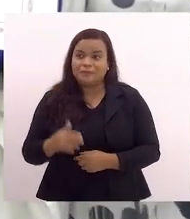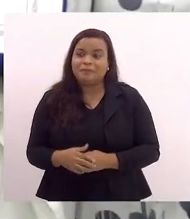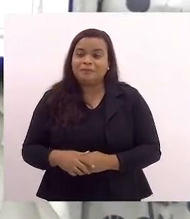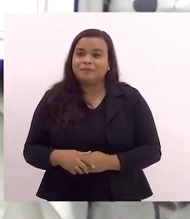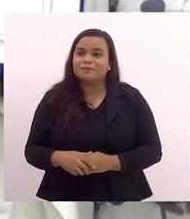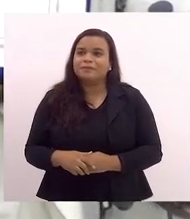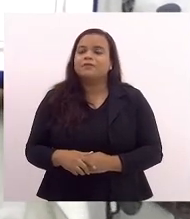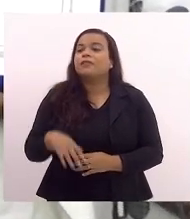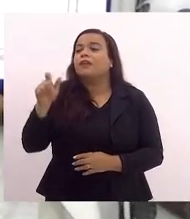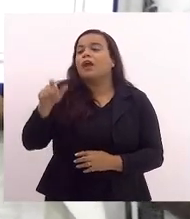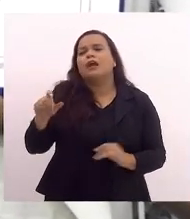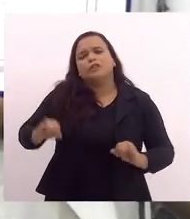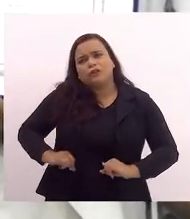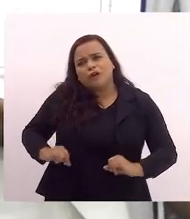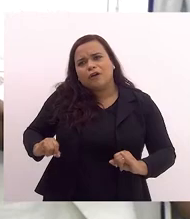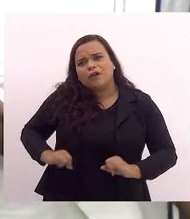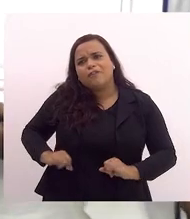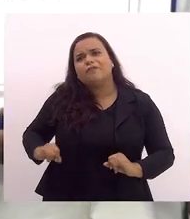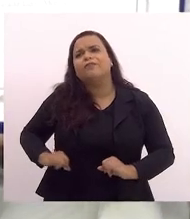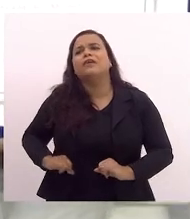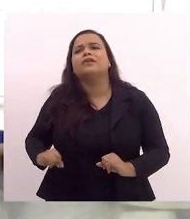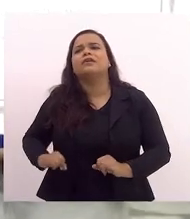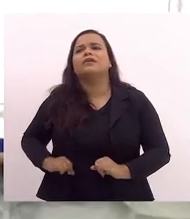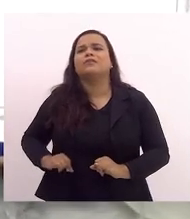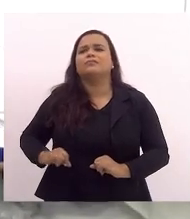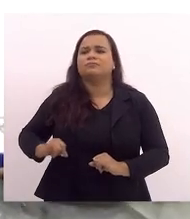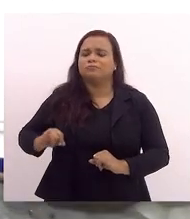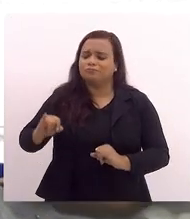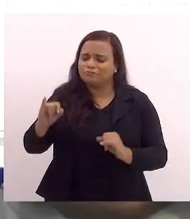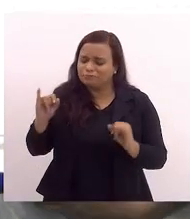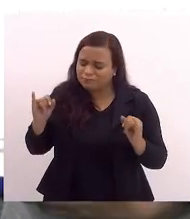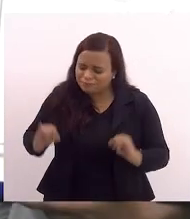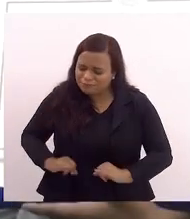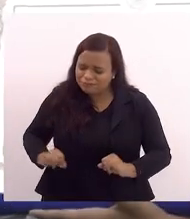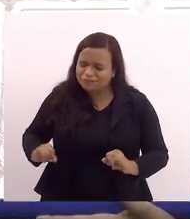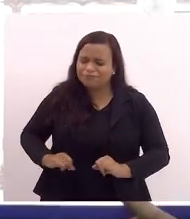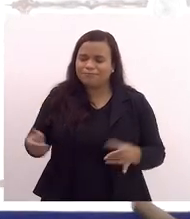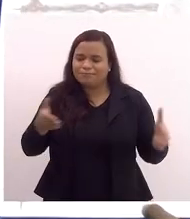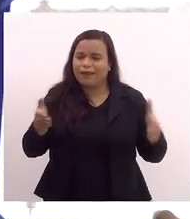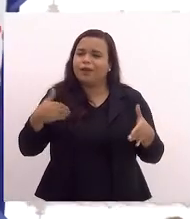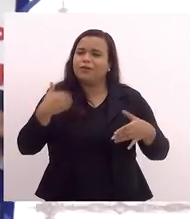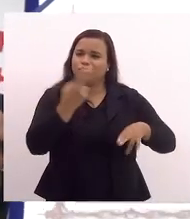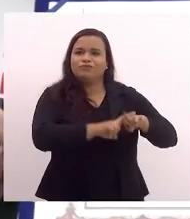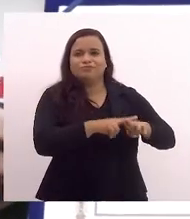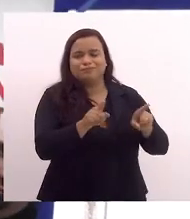que sofreu muito nesses dias também.